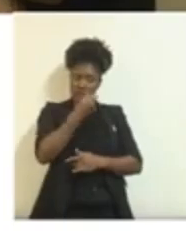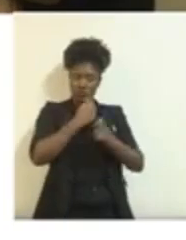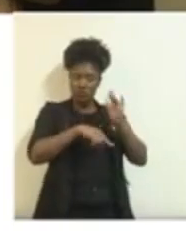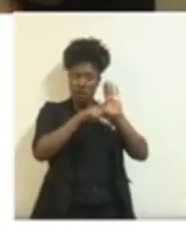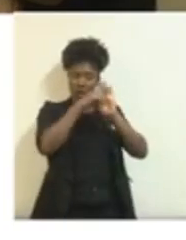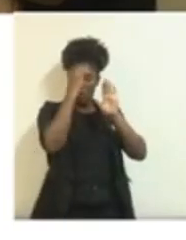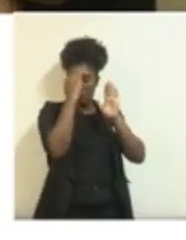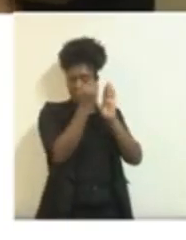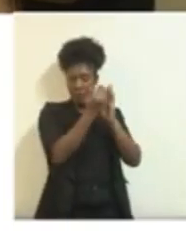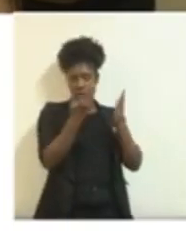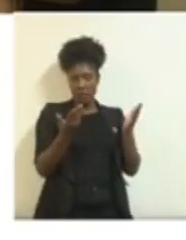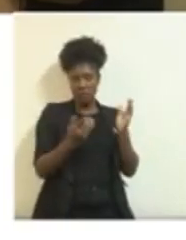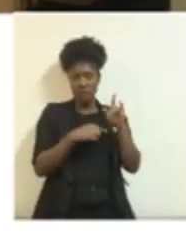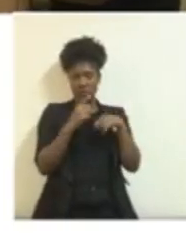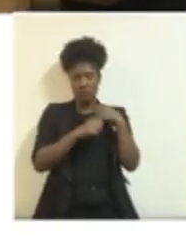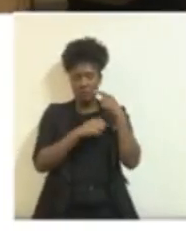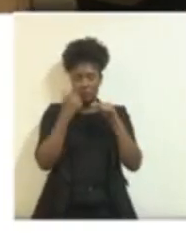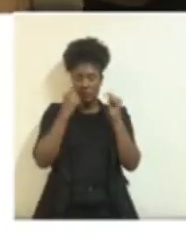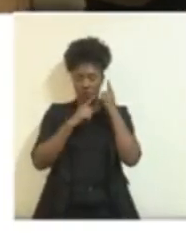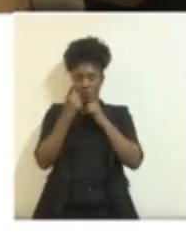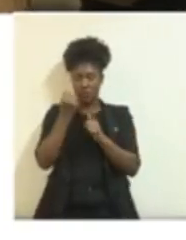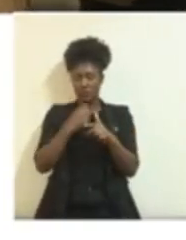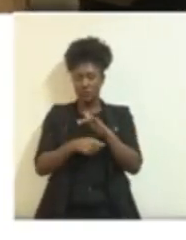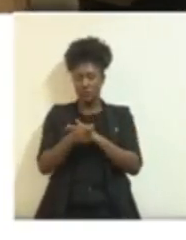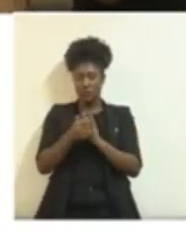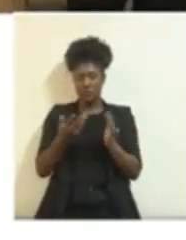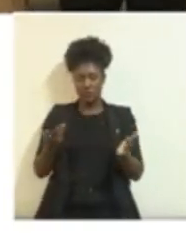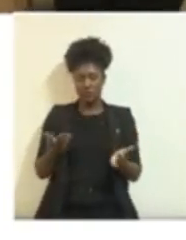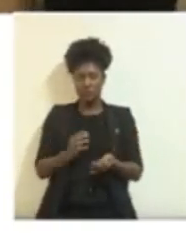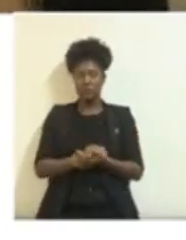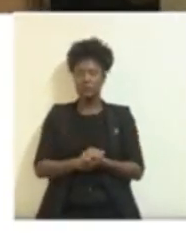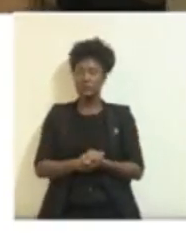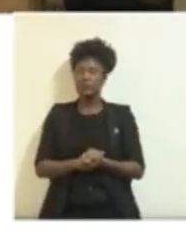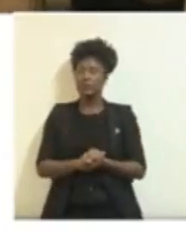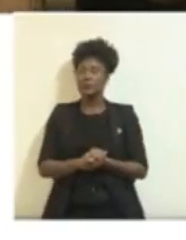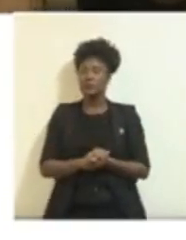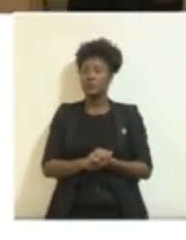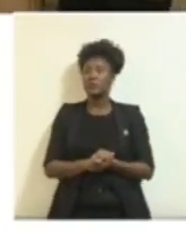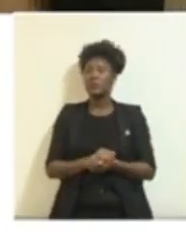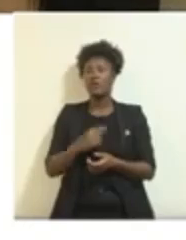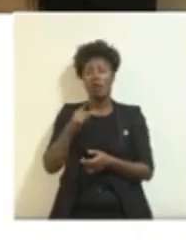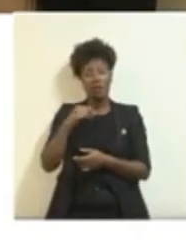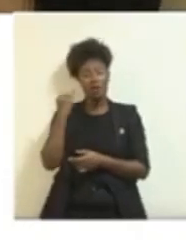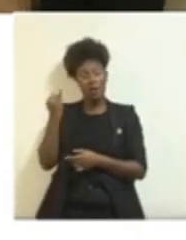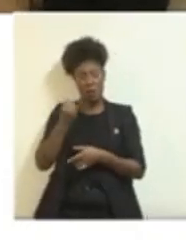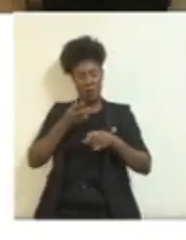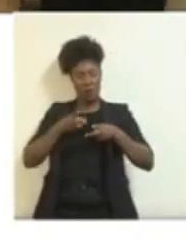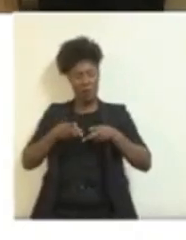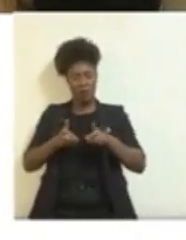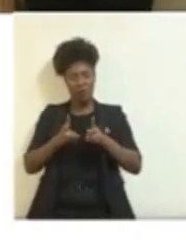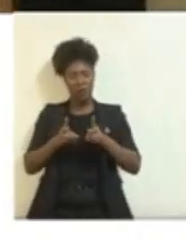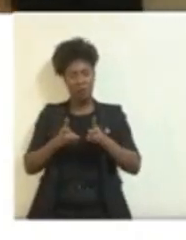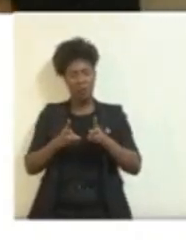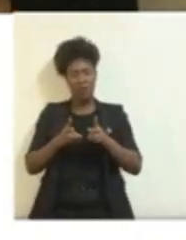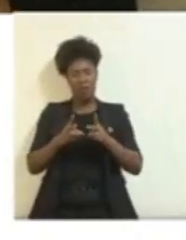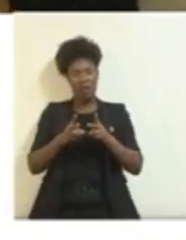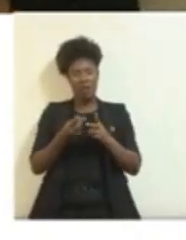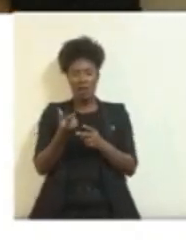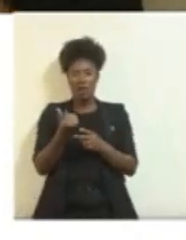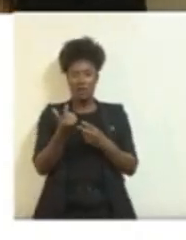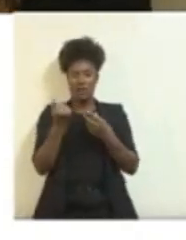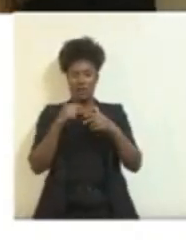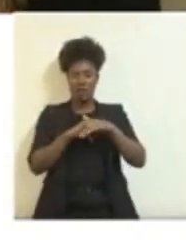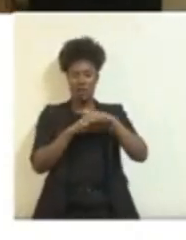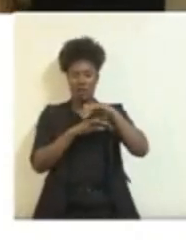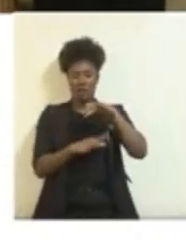validação do CAR para conceder financiamento, tá? Incluindo compensação de reserva legal. Por que é importante a conservação de reserva legal? A compensação, porque